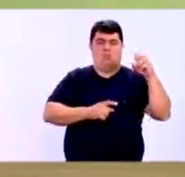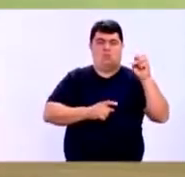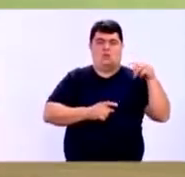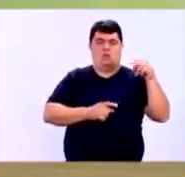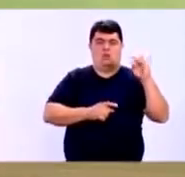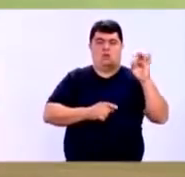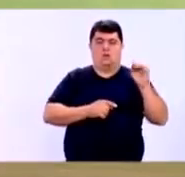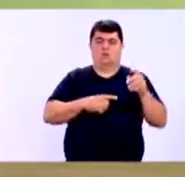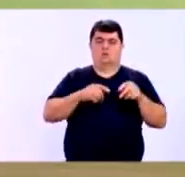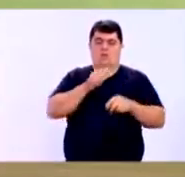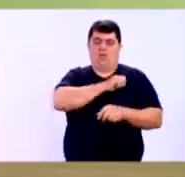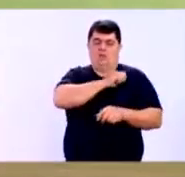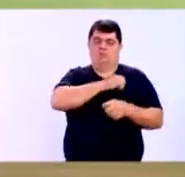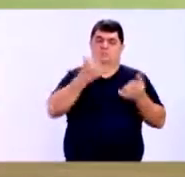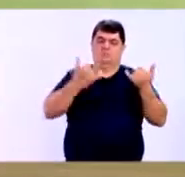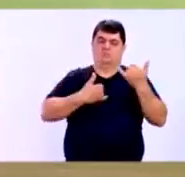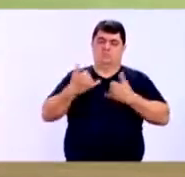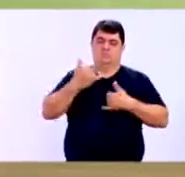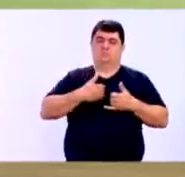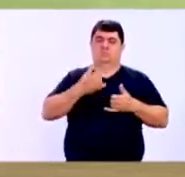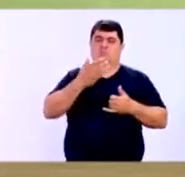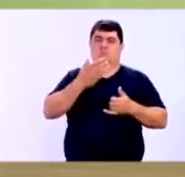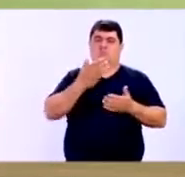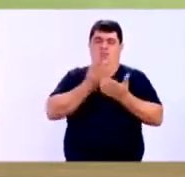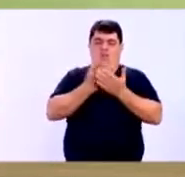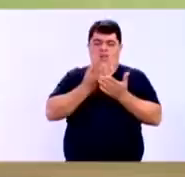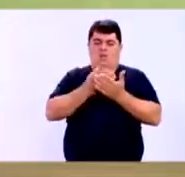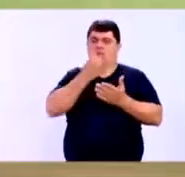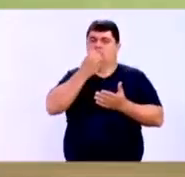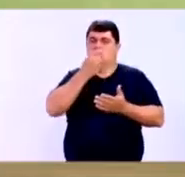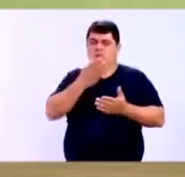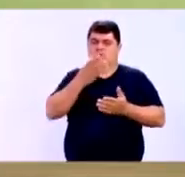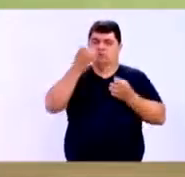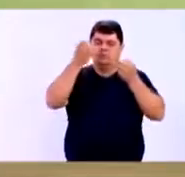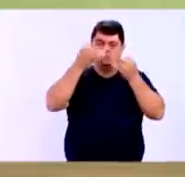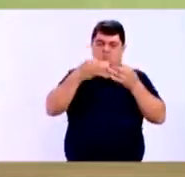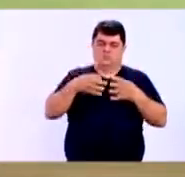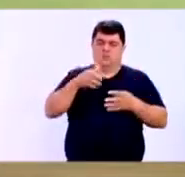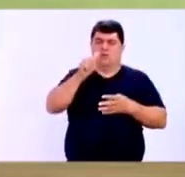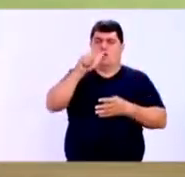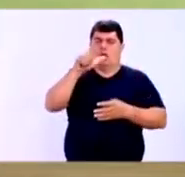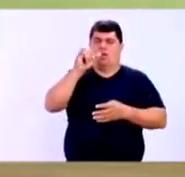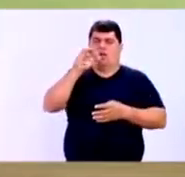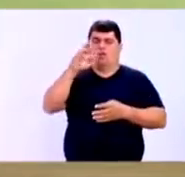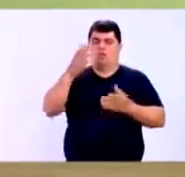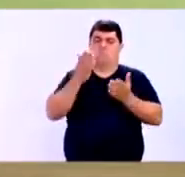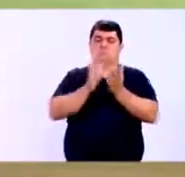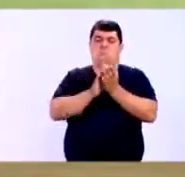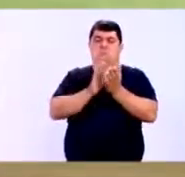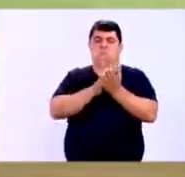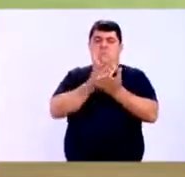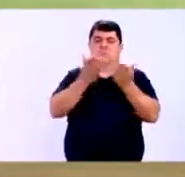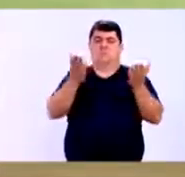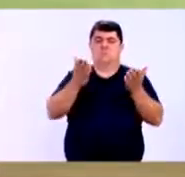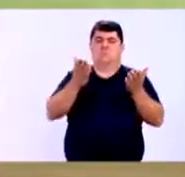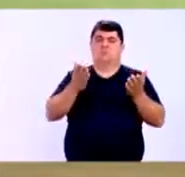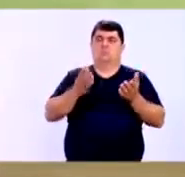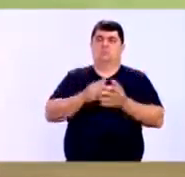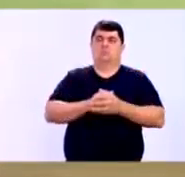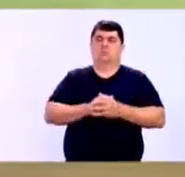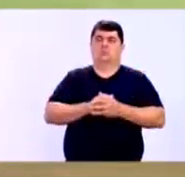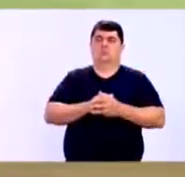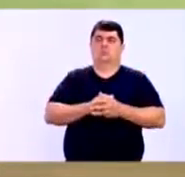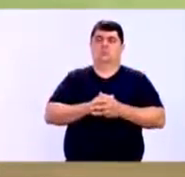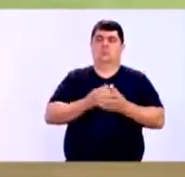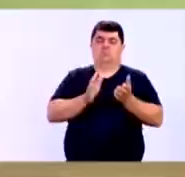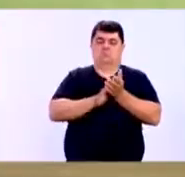aqui estão dizendo que professor, a aula está bem didática, o professor Aluir está de parabéns. Também mando um parabéns para o professor Aluir,